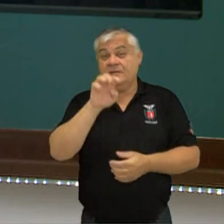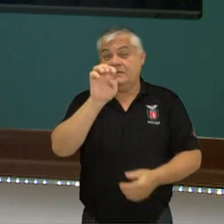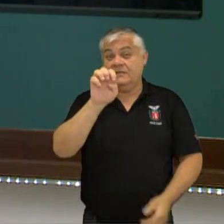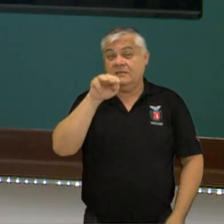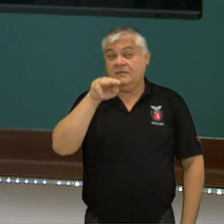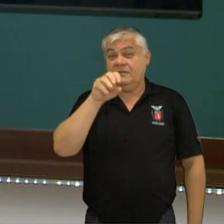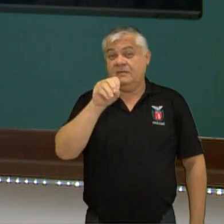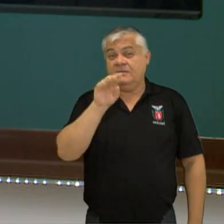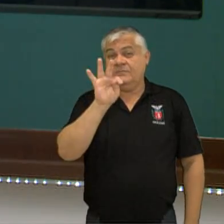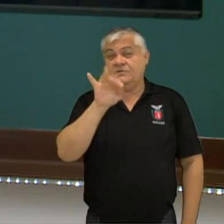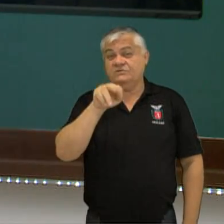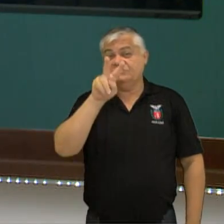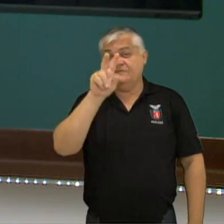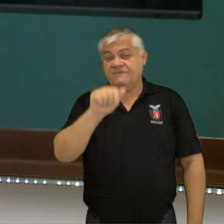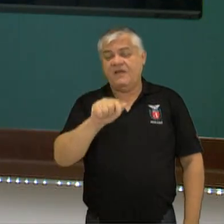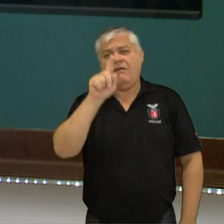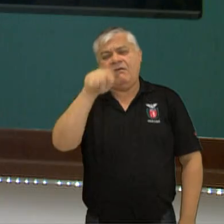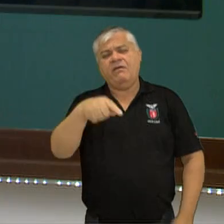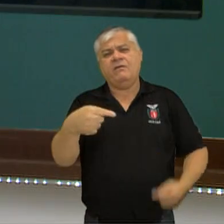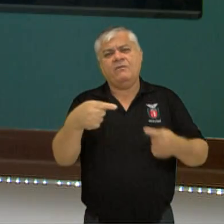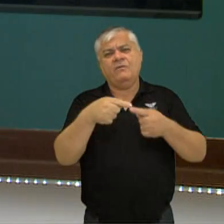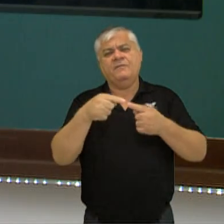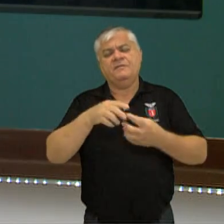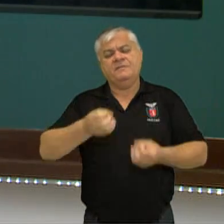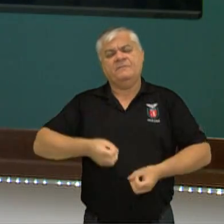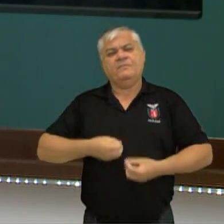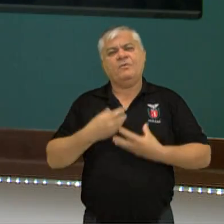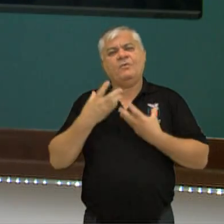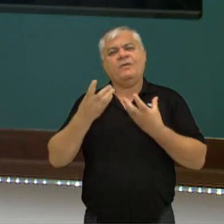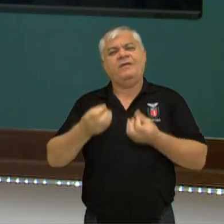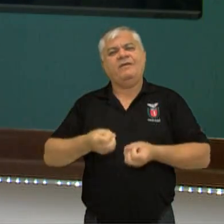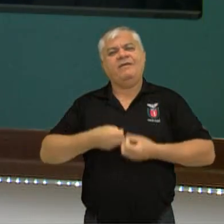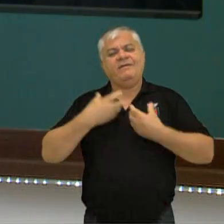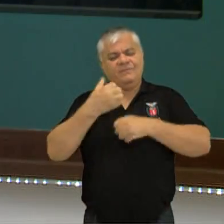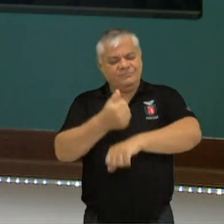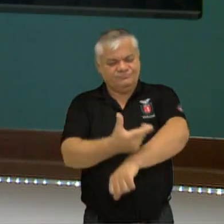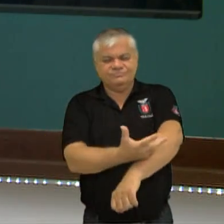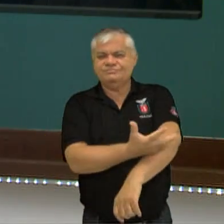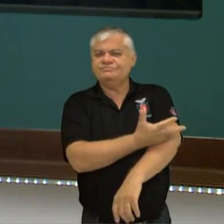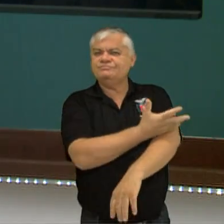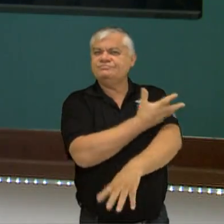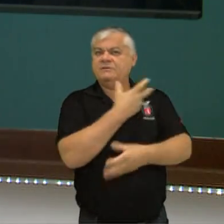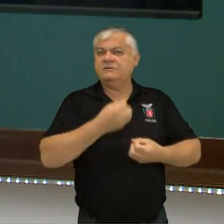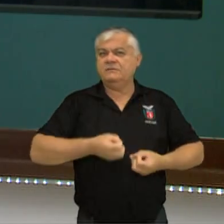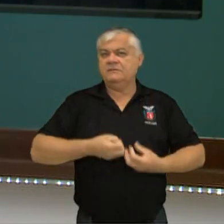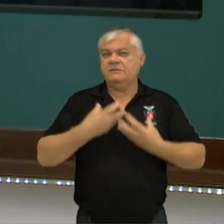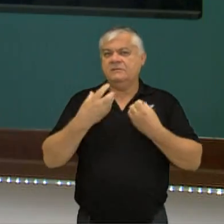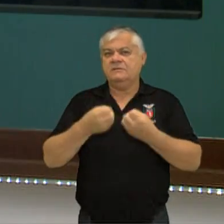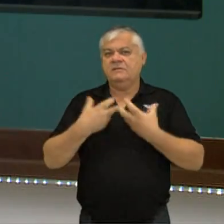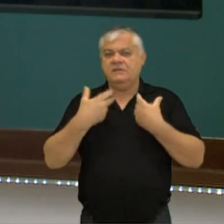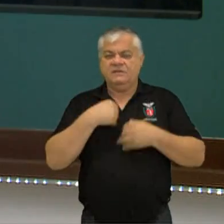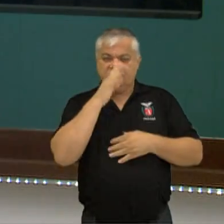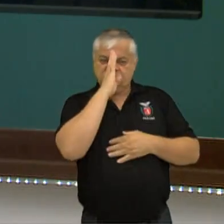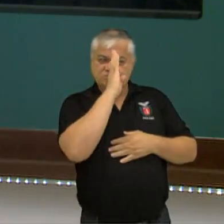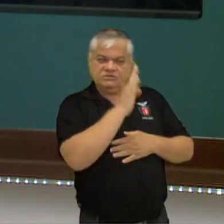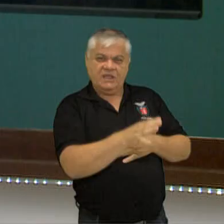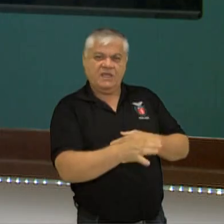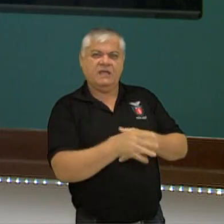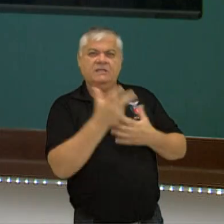que nós usamos muito na poesia. Ela está centrada no emissor, aquela